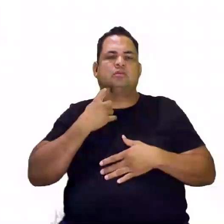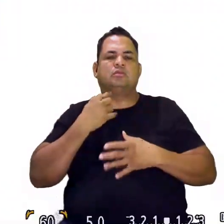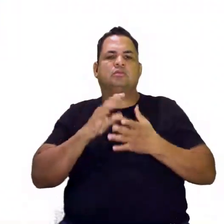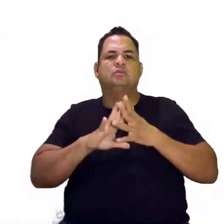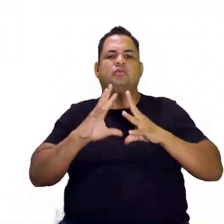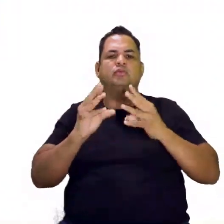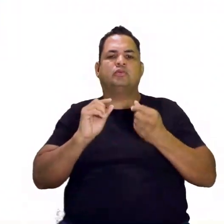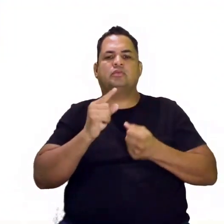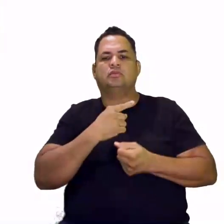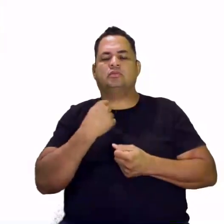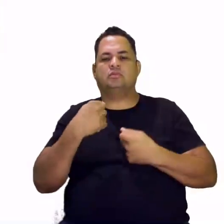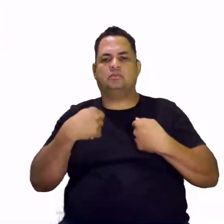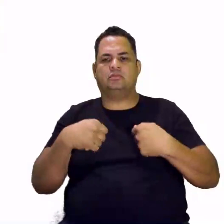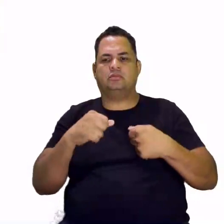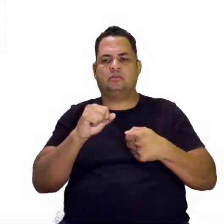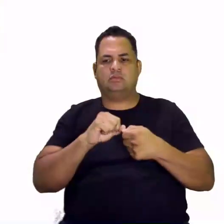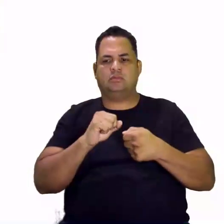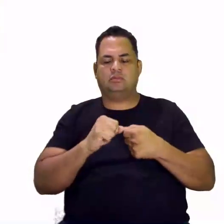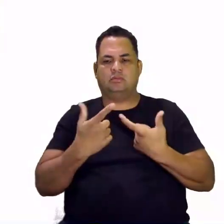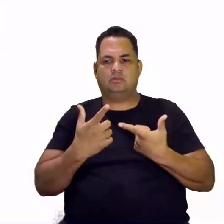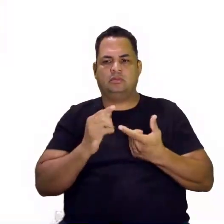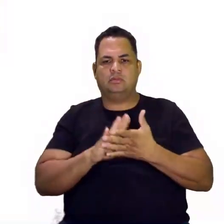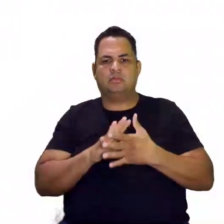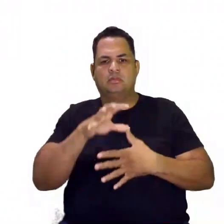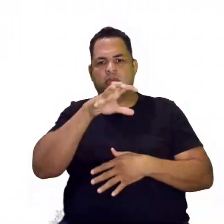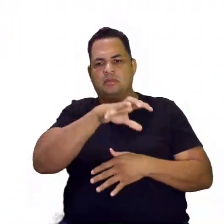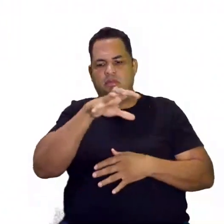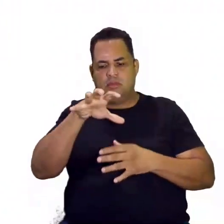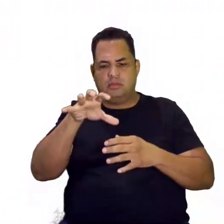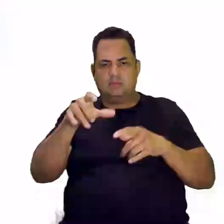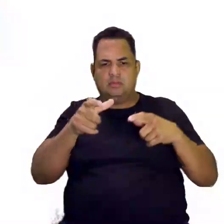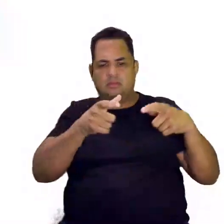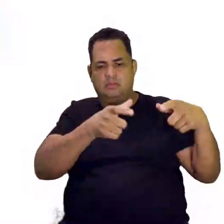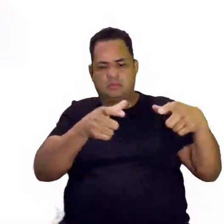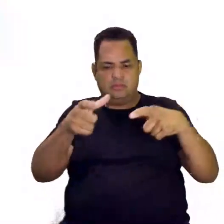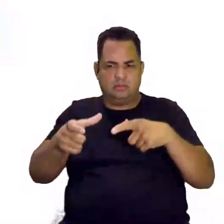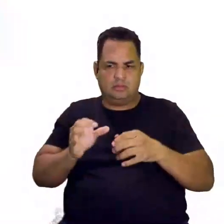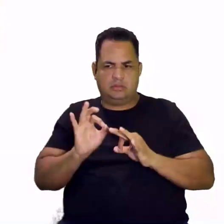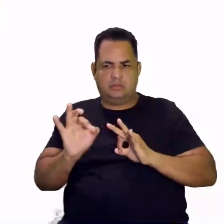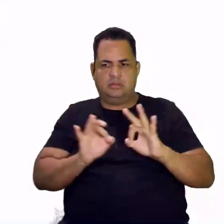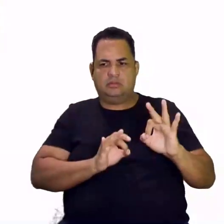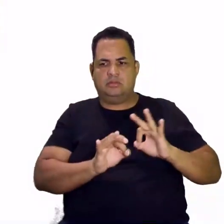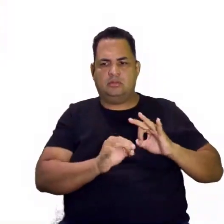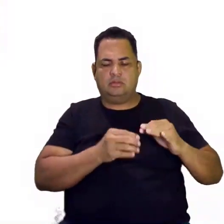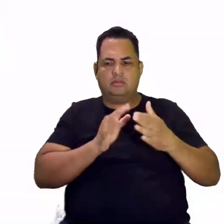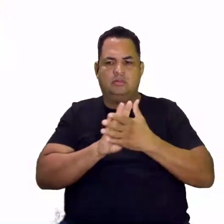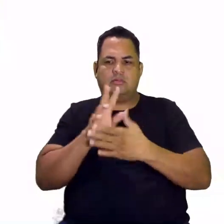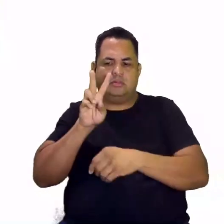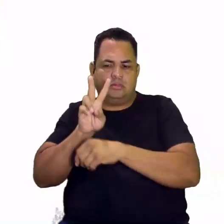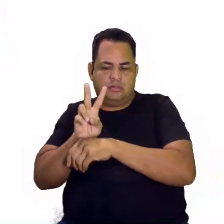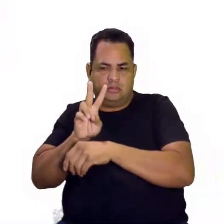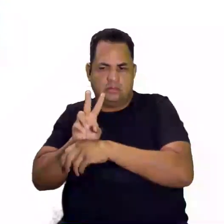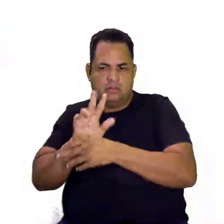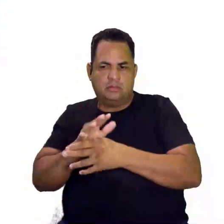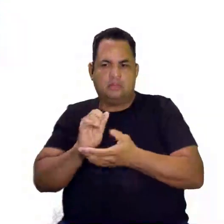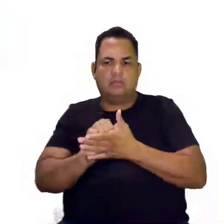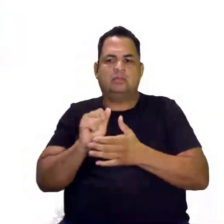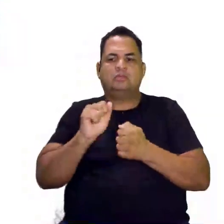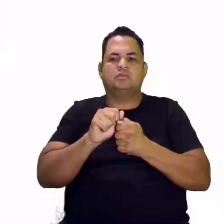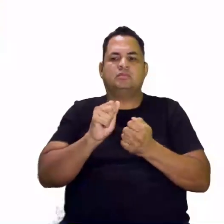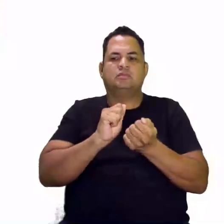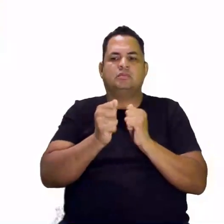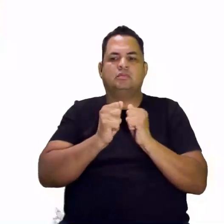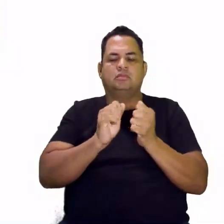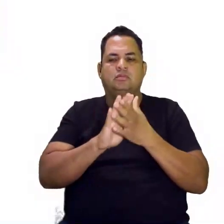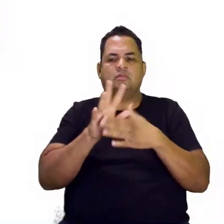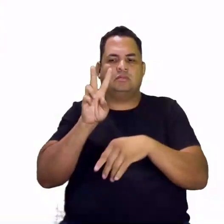Então, o que nós precisamos fazer? As unidades de conservação são uma forma de a gente fazer esse controle, tá?